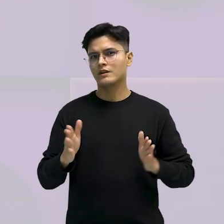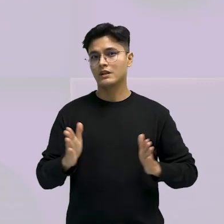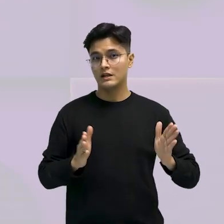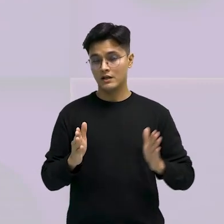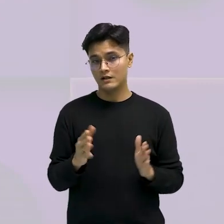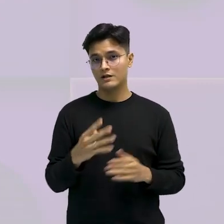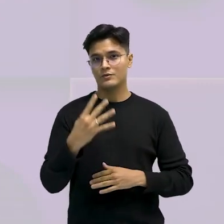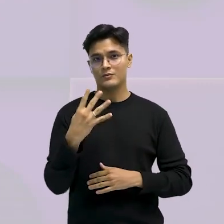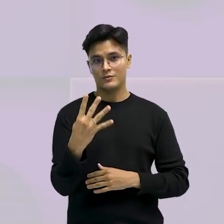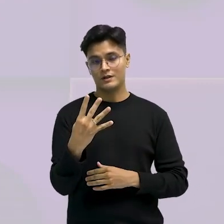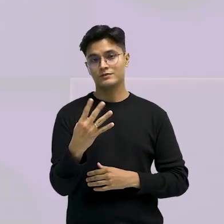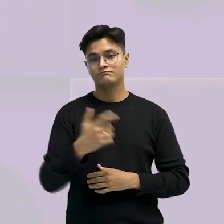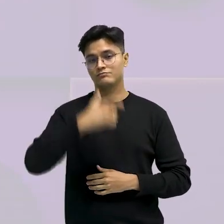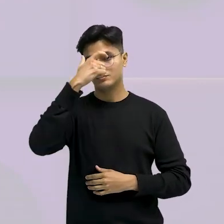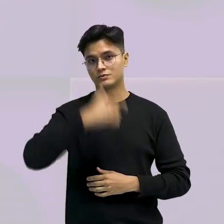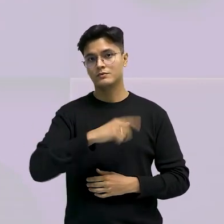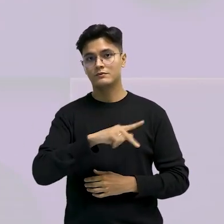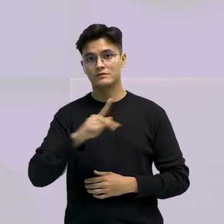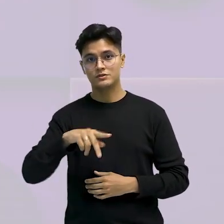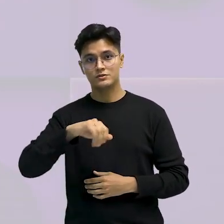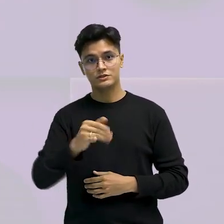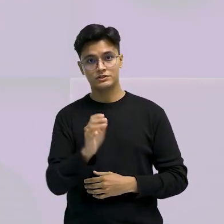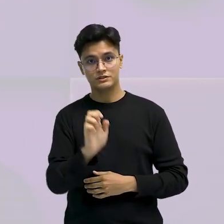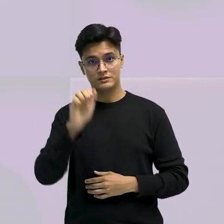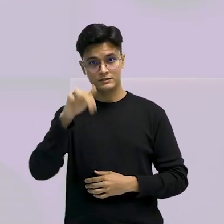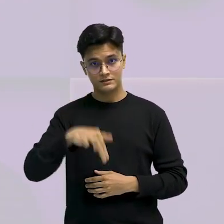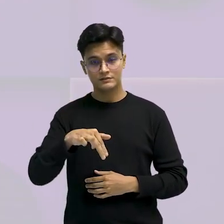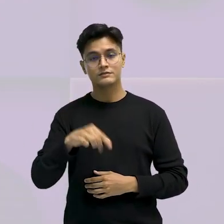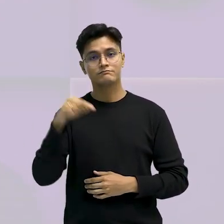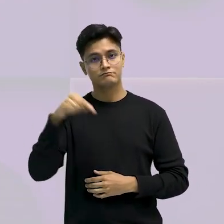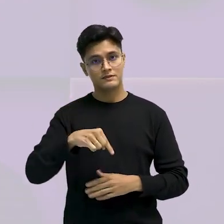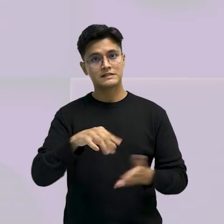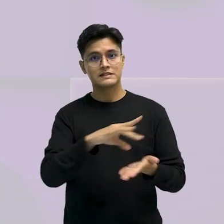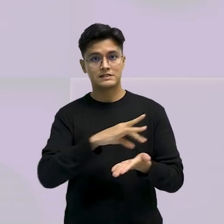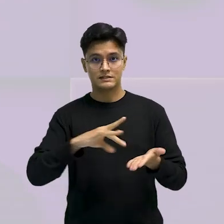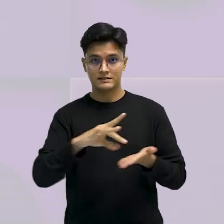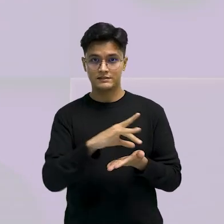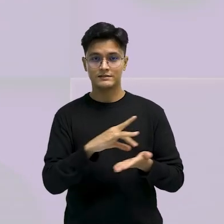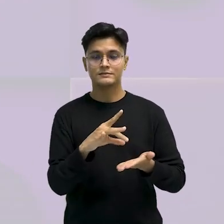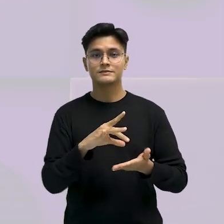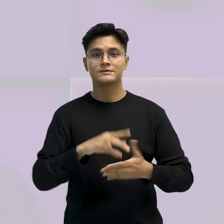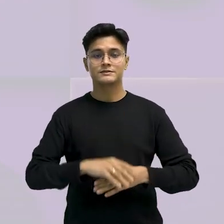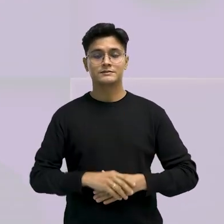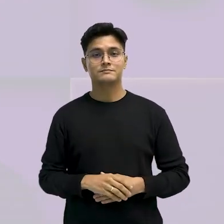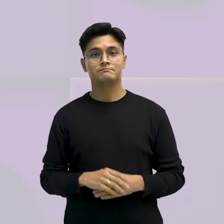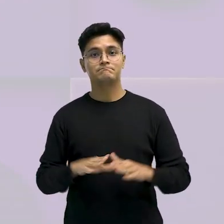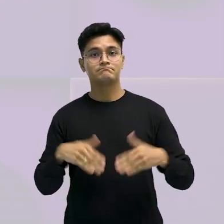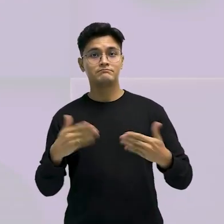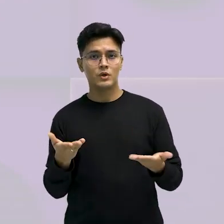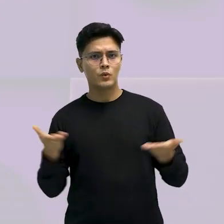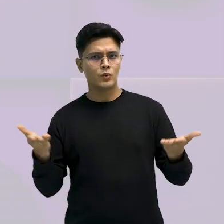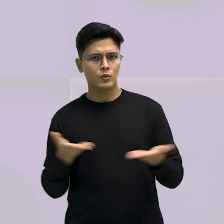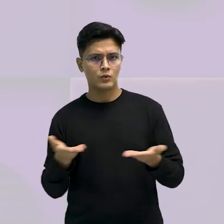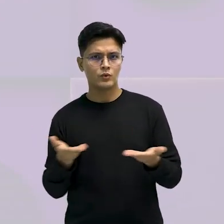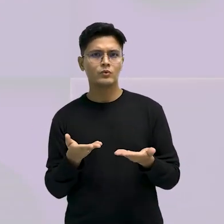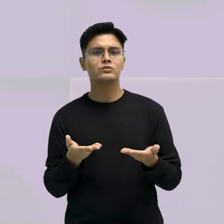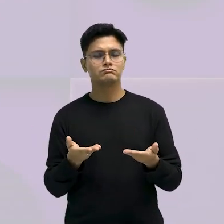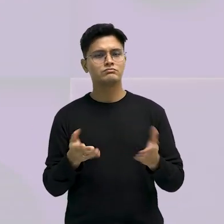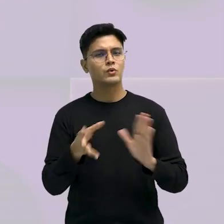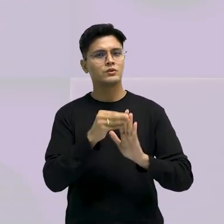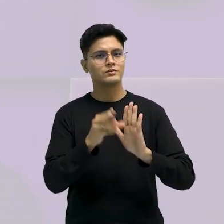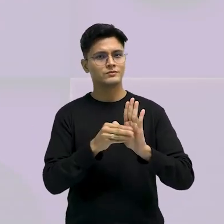número 4. Eu sou o professor Jean Nobre, aqui do Centro de Mídias de Educação do Amazonas, tá? E hoje nós iremos abordar um